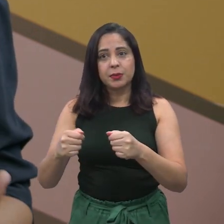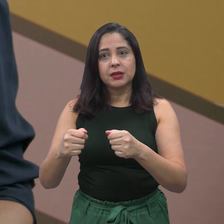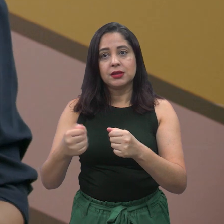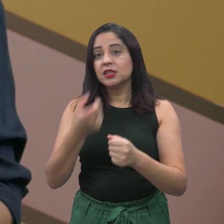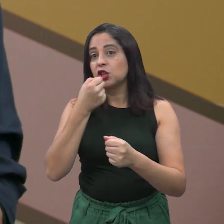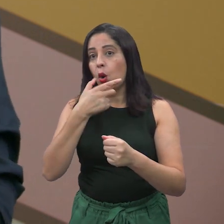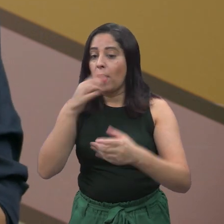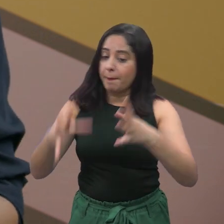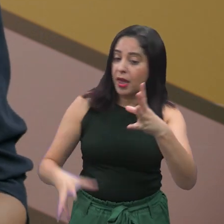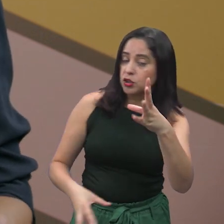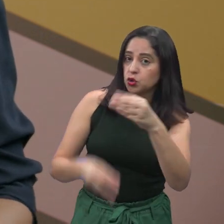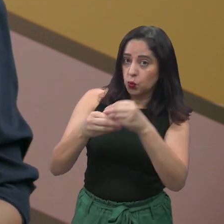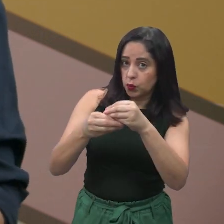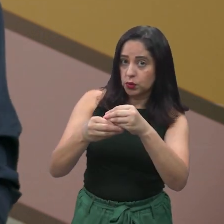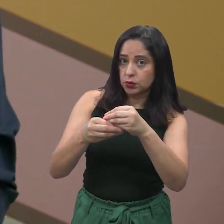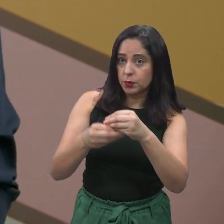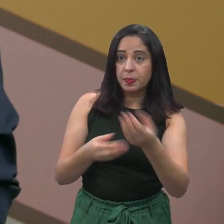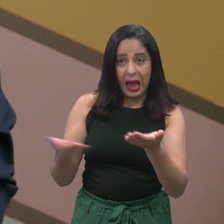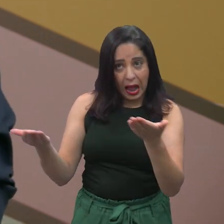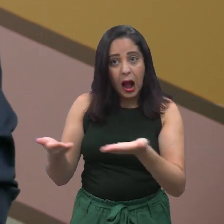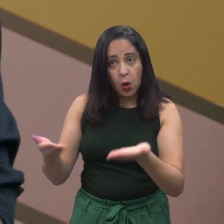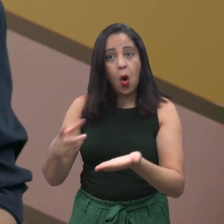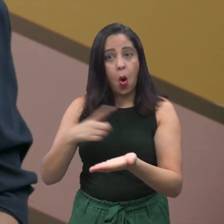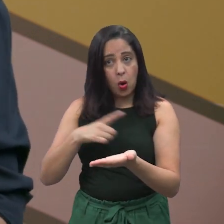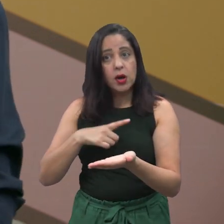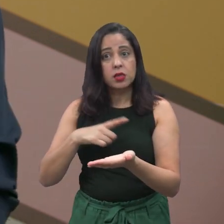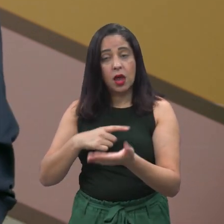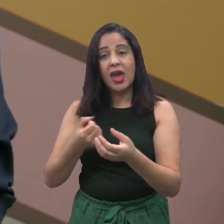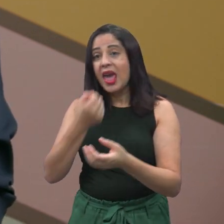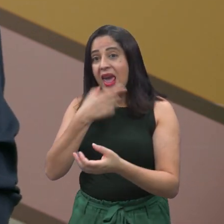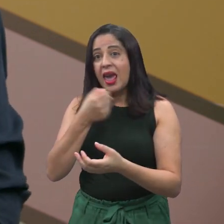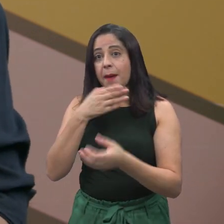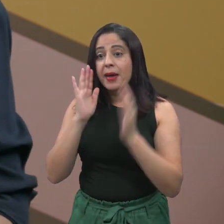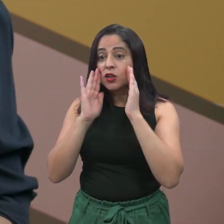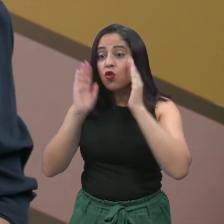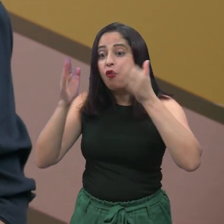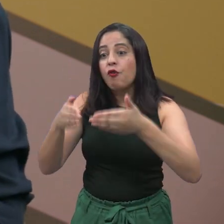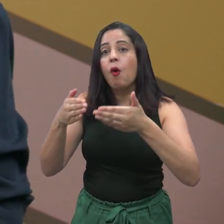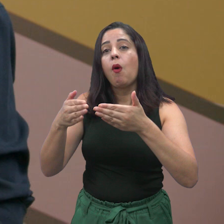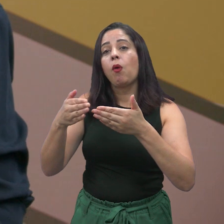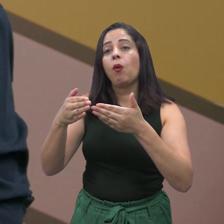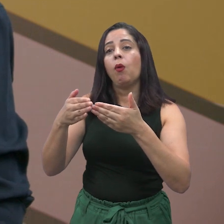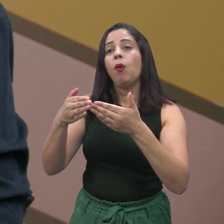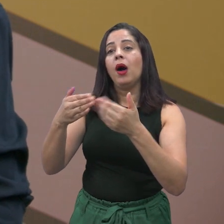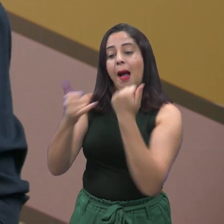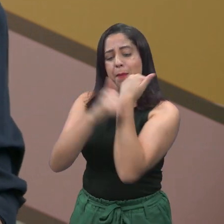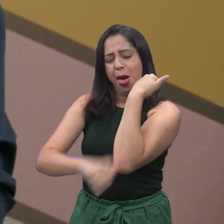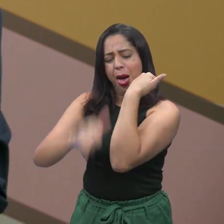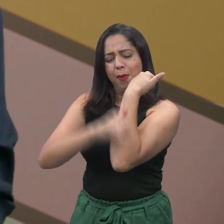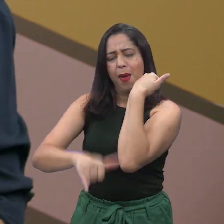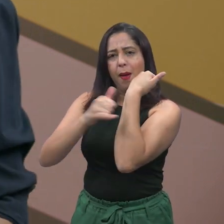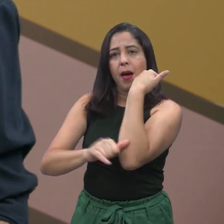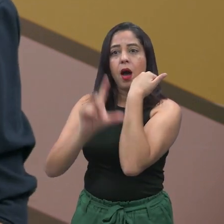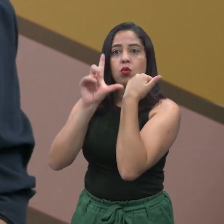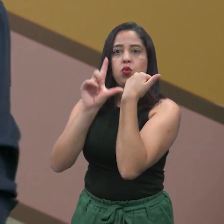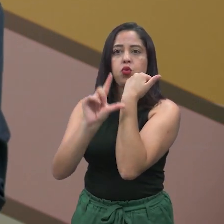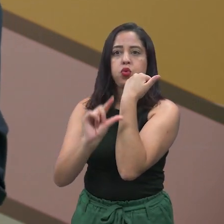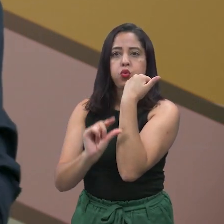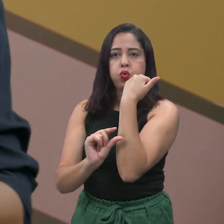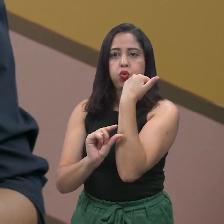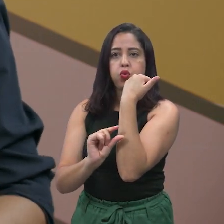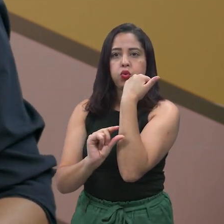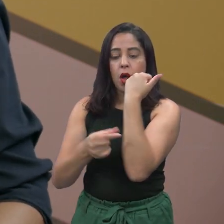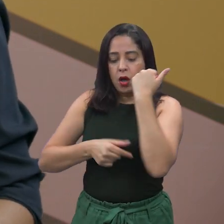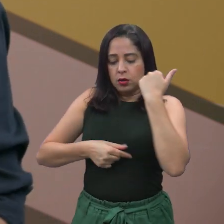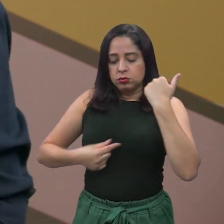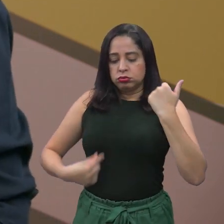suporte, principalmente atualmente nós temos muitos probióticos que podem ajudar pelo menos a diminuir os efeitos gástricos desses antibióticos e não